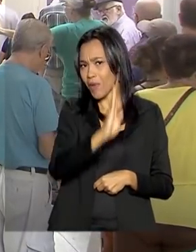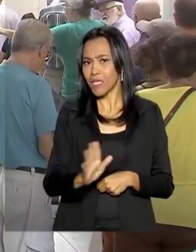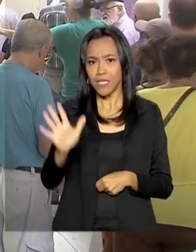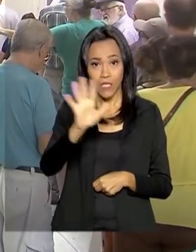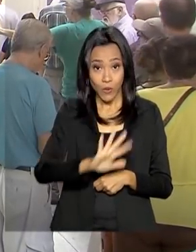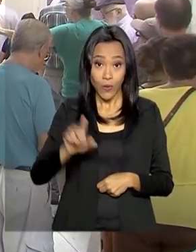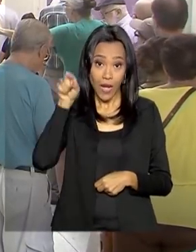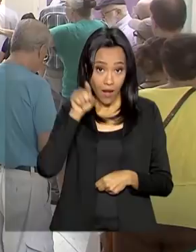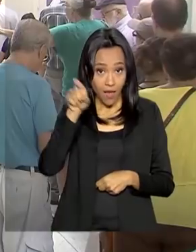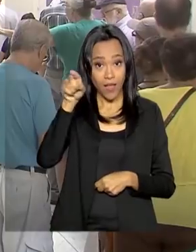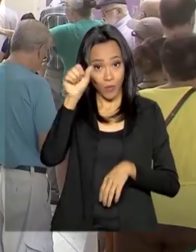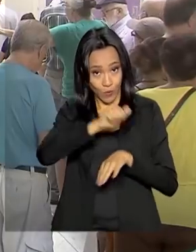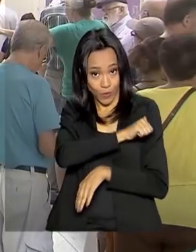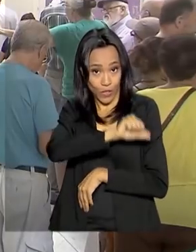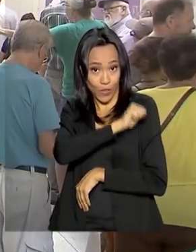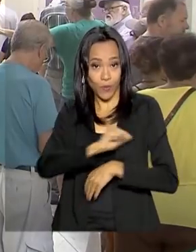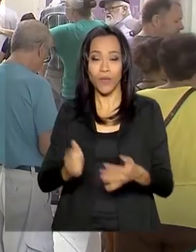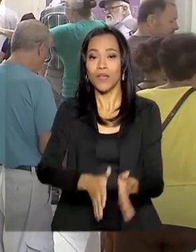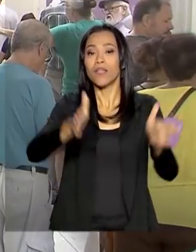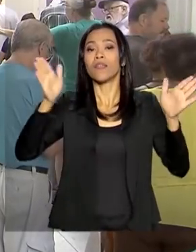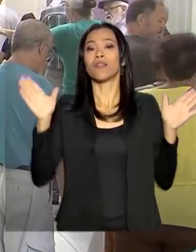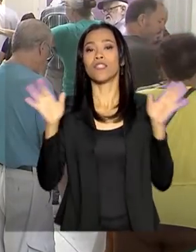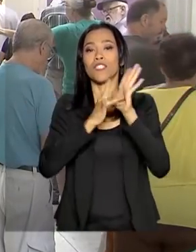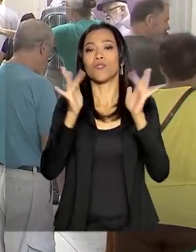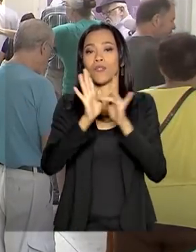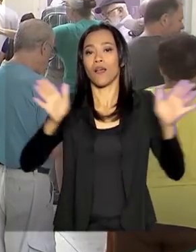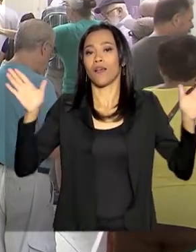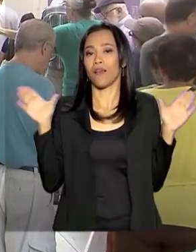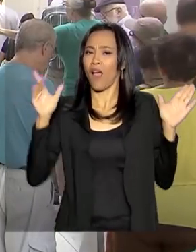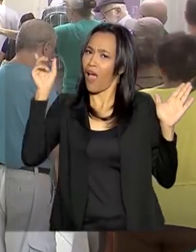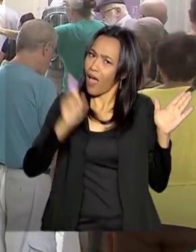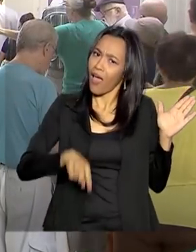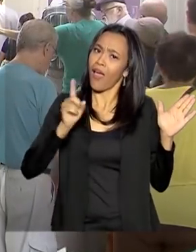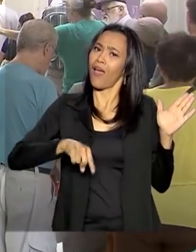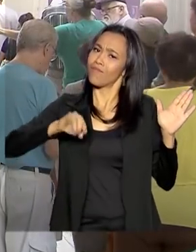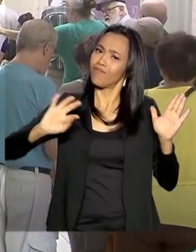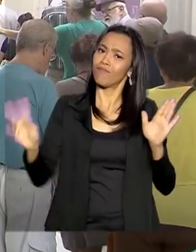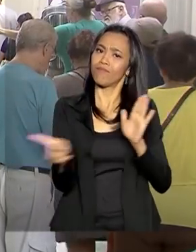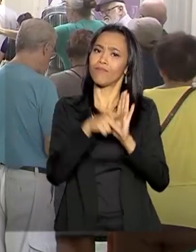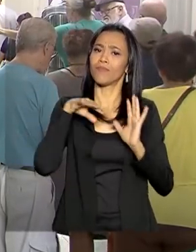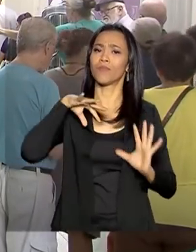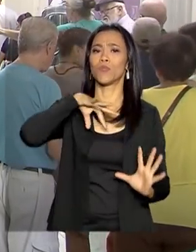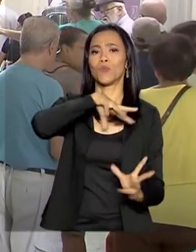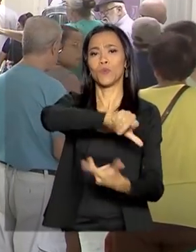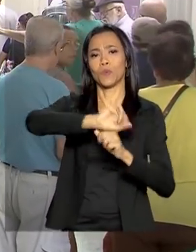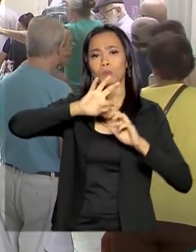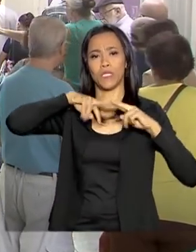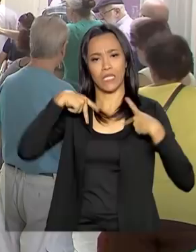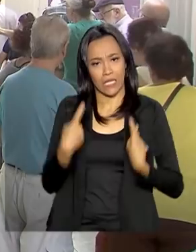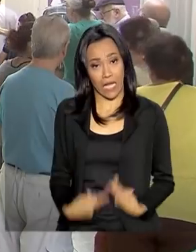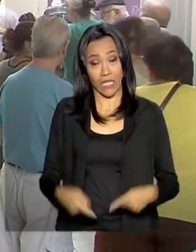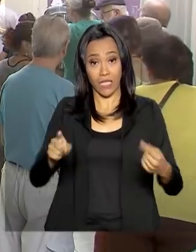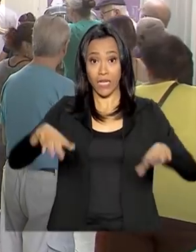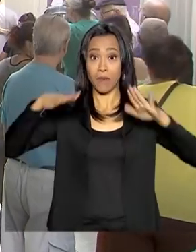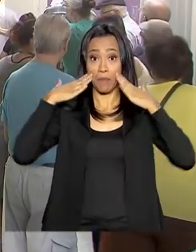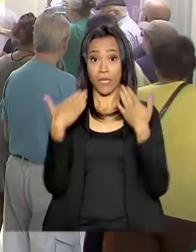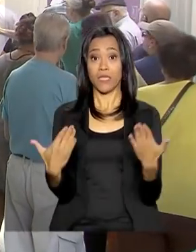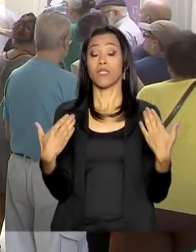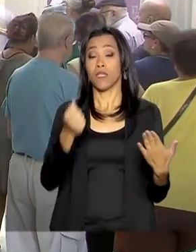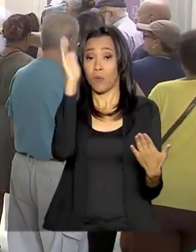o cristo redentor uma das sete maravilhas modernas do mundo é patrimônio da humanidade cartão postal do brasil e também um local